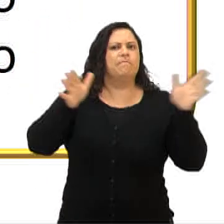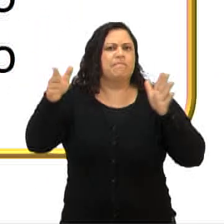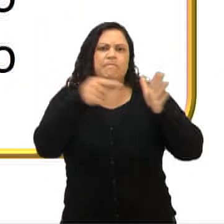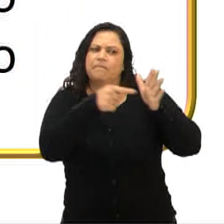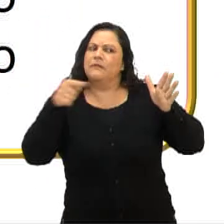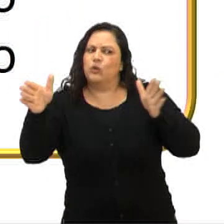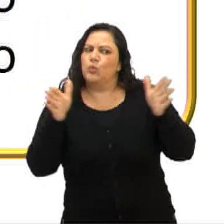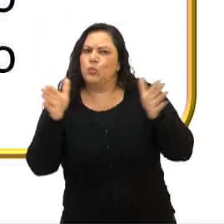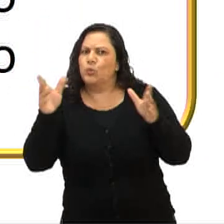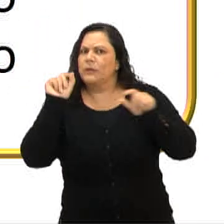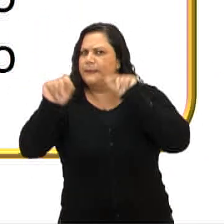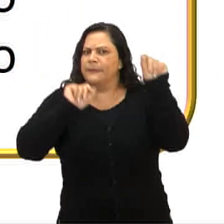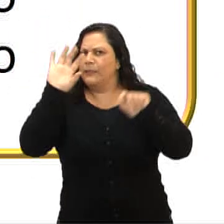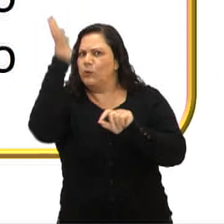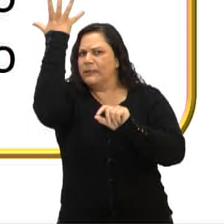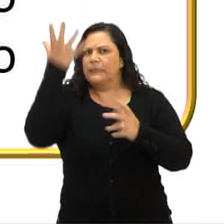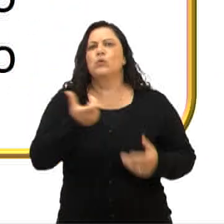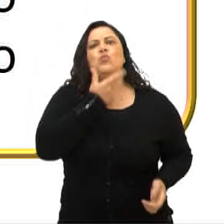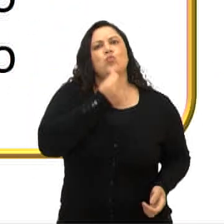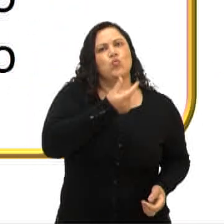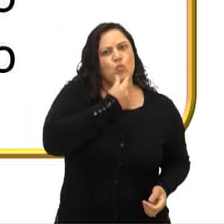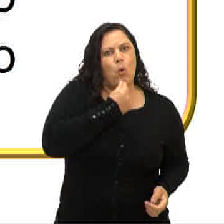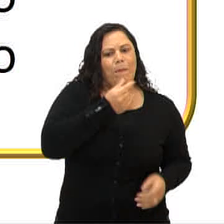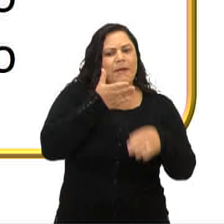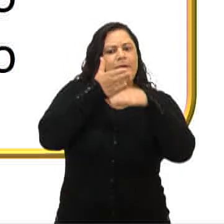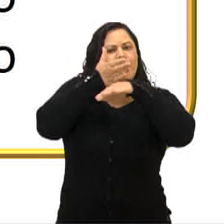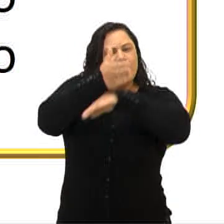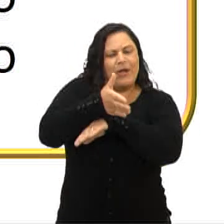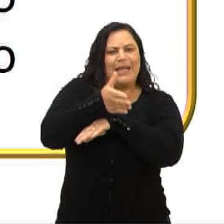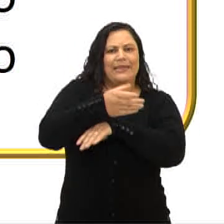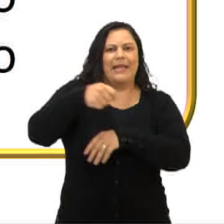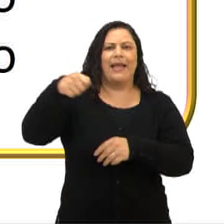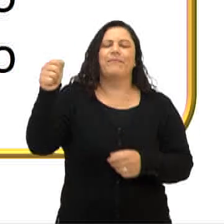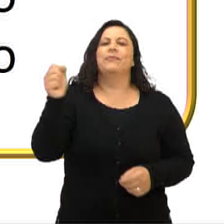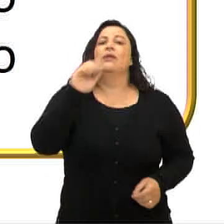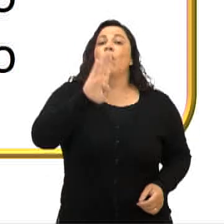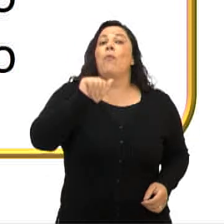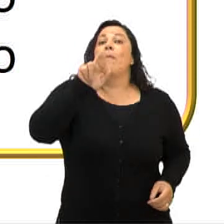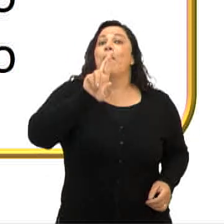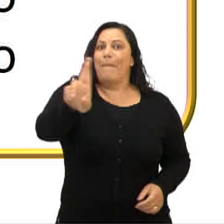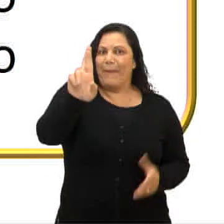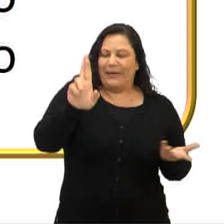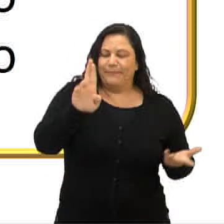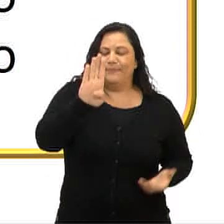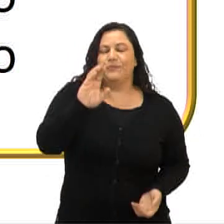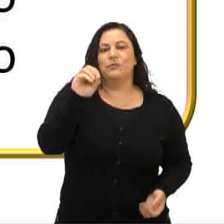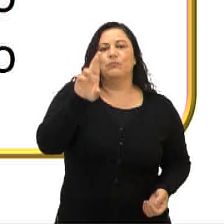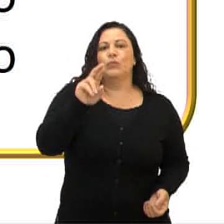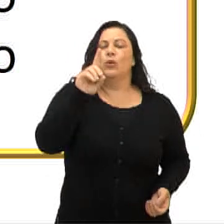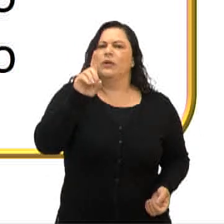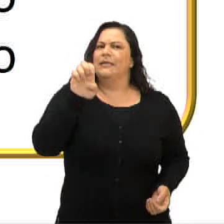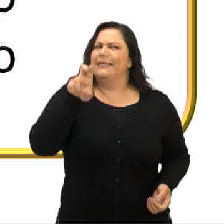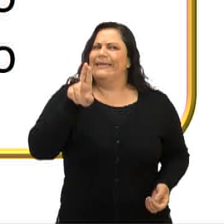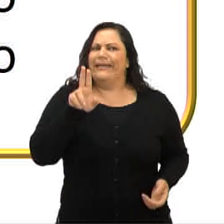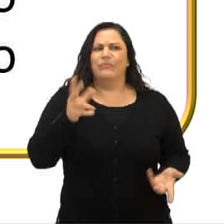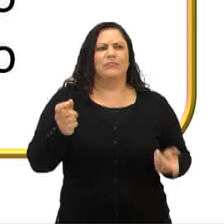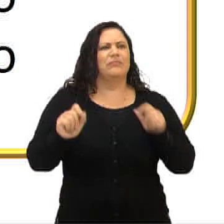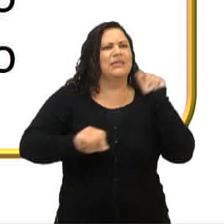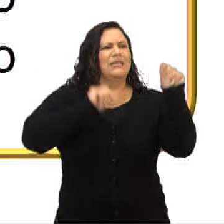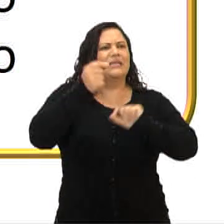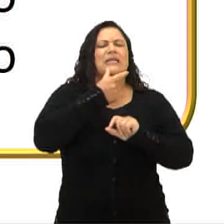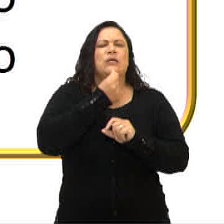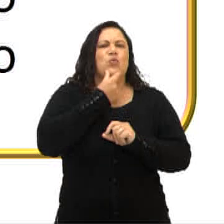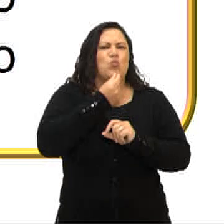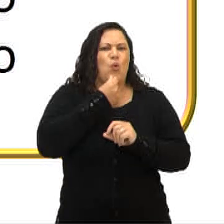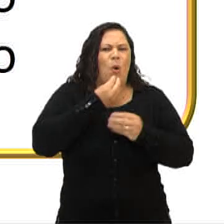homem foi até um bordel, entregou a uma garota um pacote com um pedaço de sua própria carne. Era a